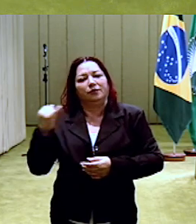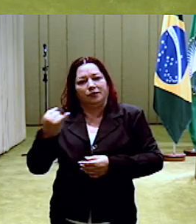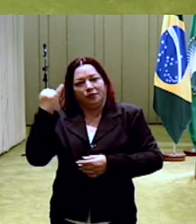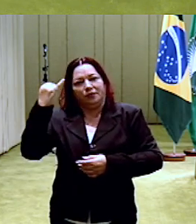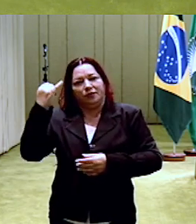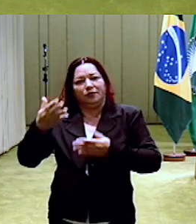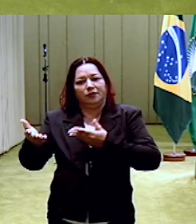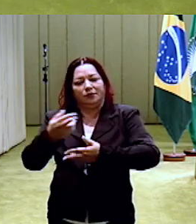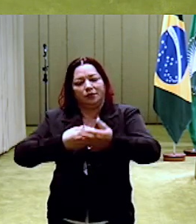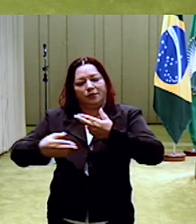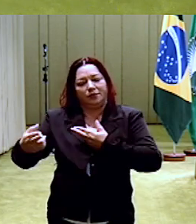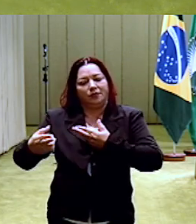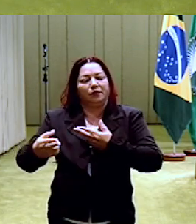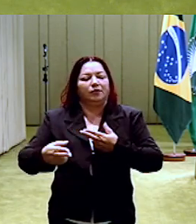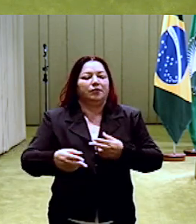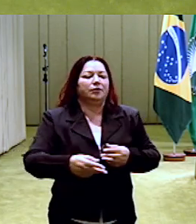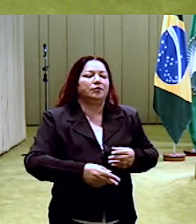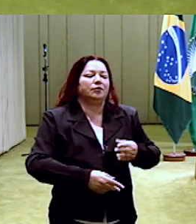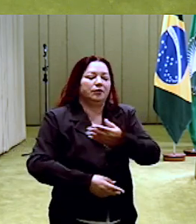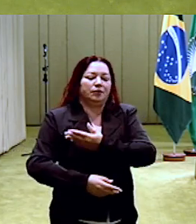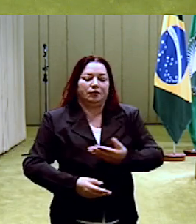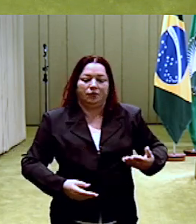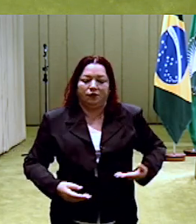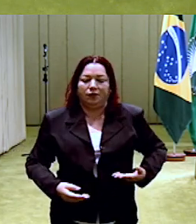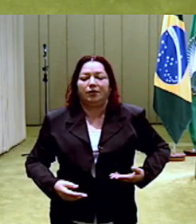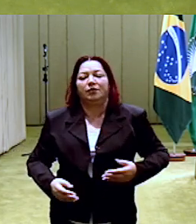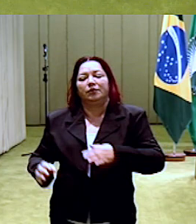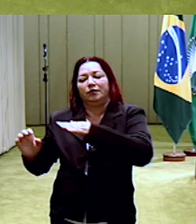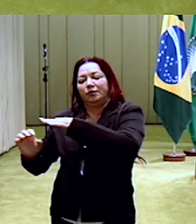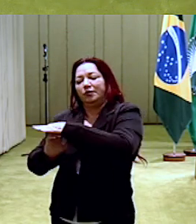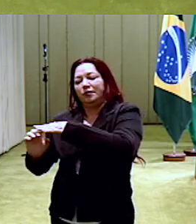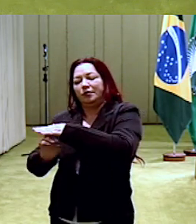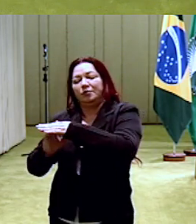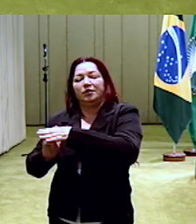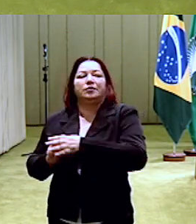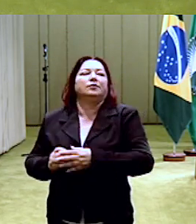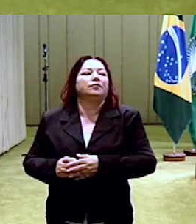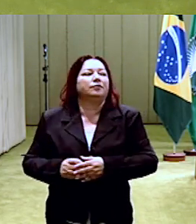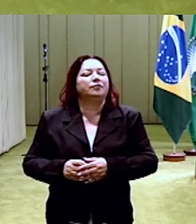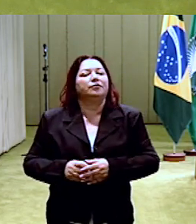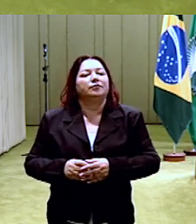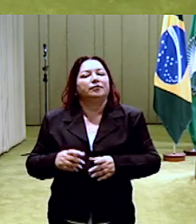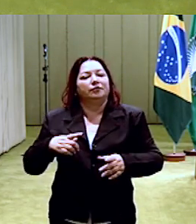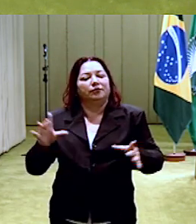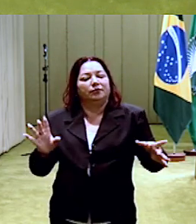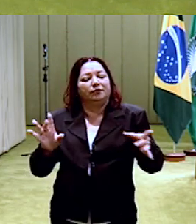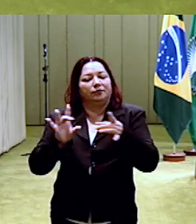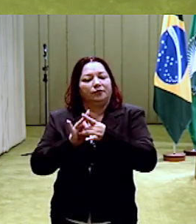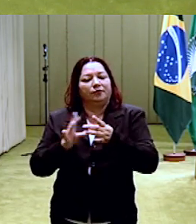essa relação entre o setor público, o terceiro setor e o setor privado. É absolutamente fundamental ter essa